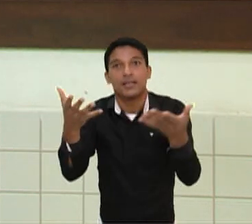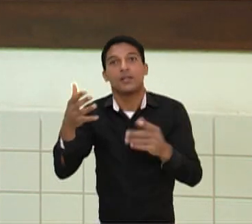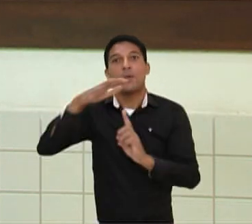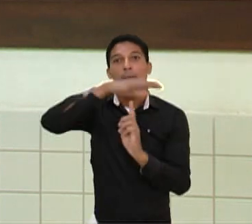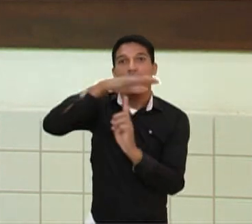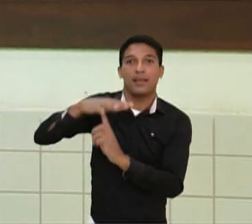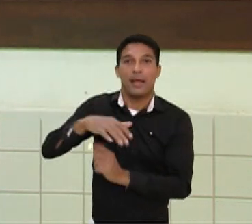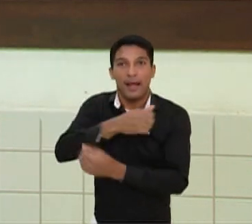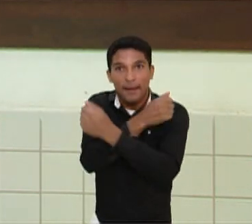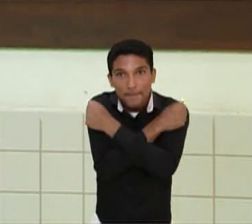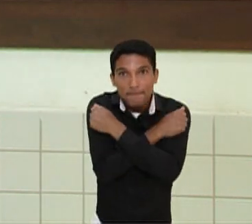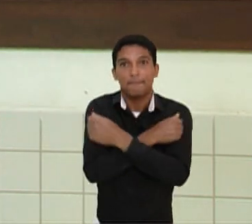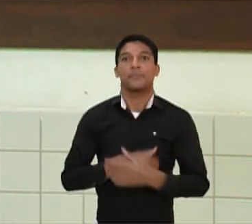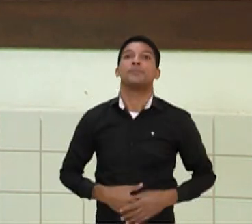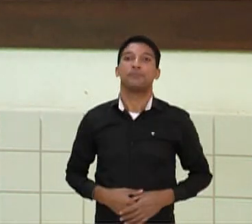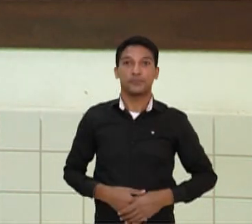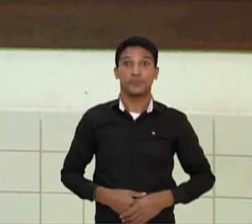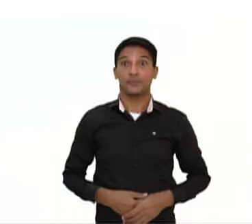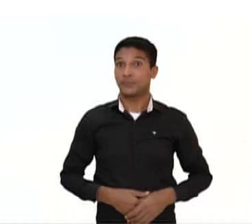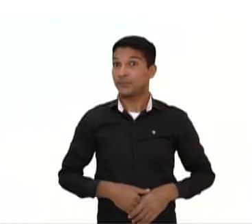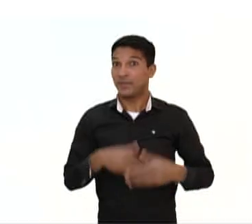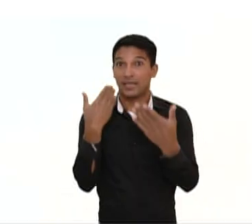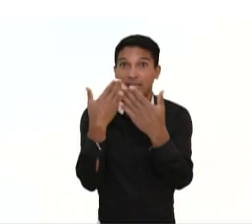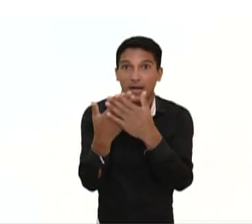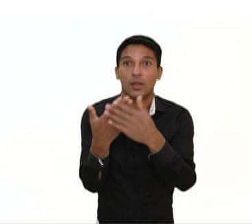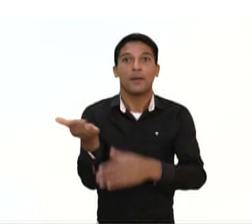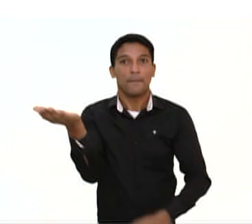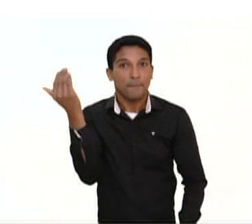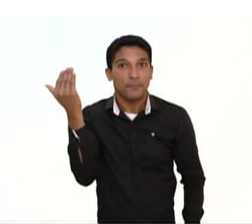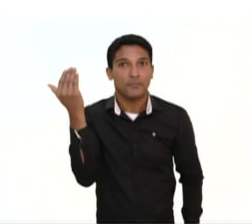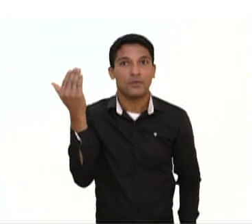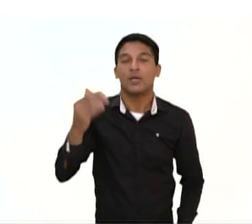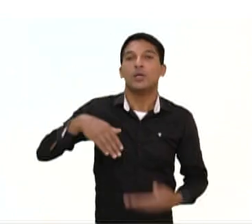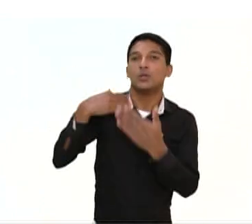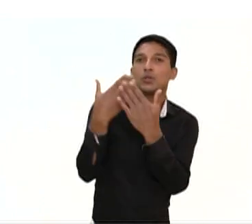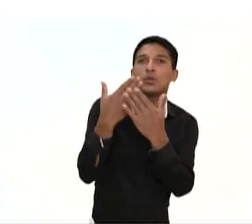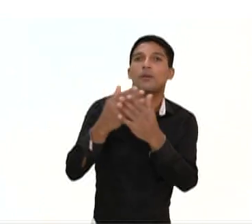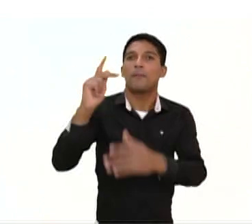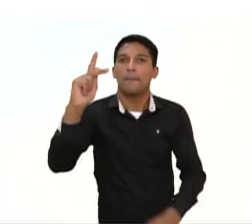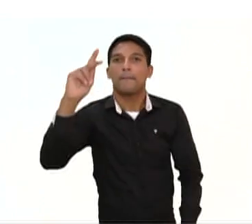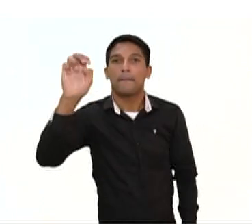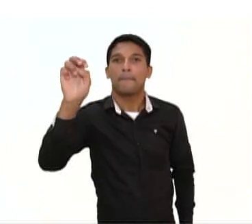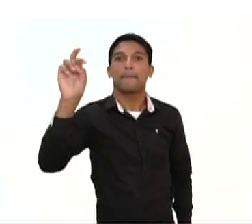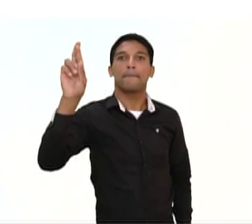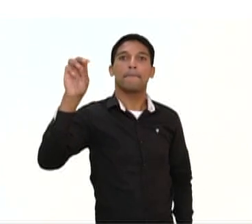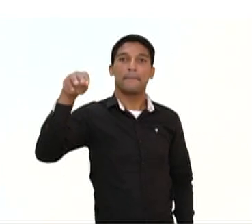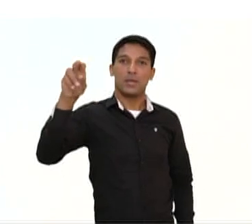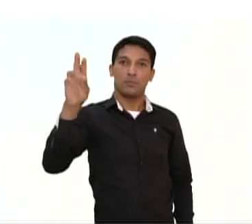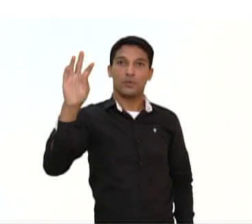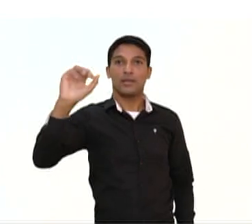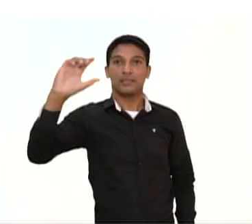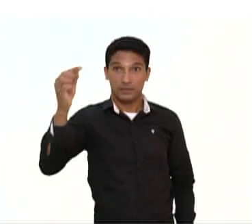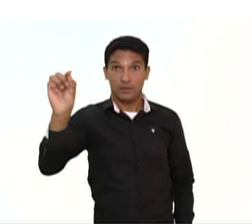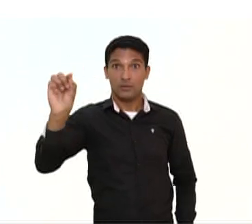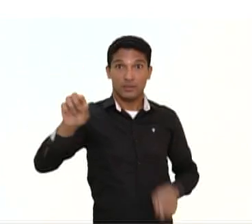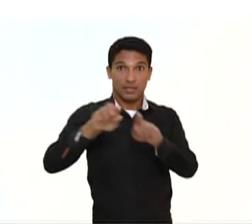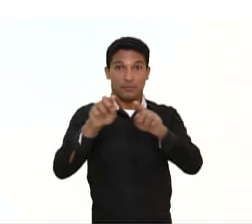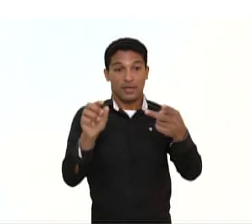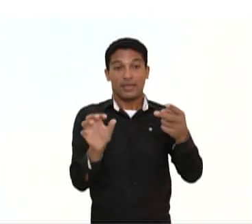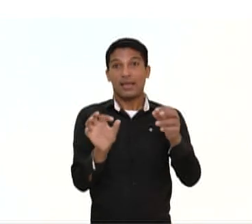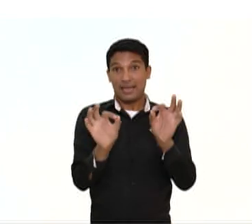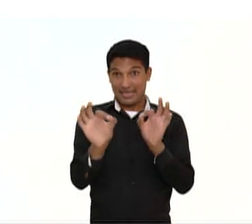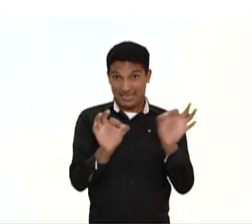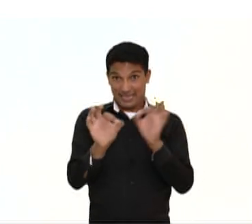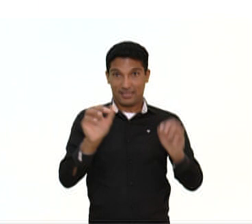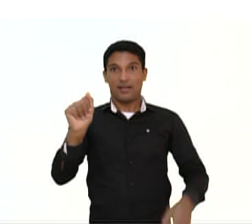fica aí o meu abraço. Na aula anterior, nós vimos permutação e arranjo, certo? Permutação simples e arranjo. Vamos